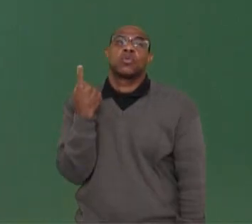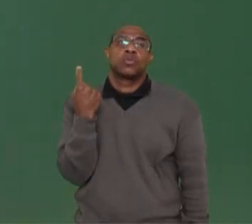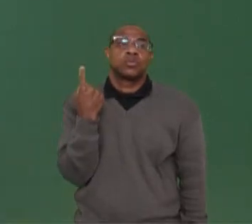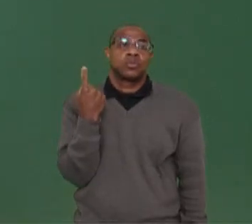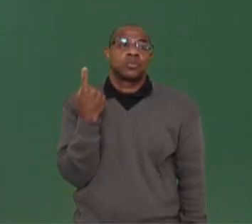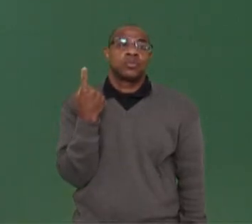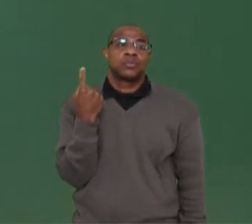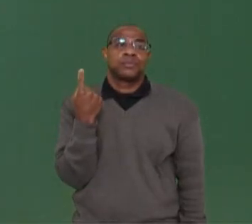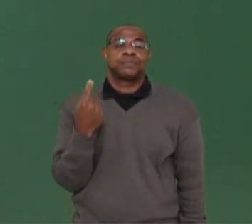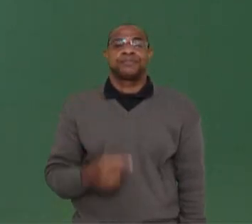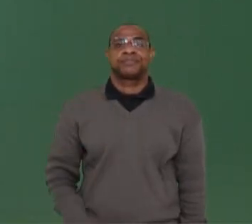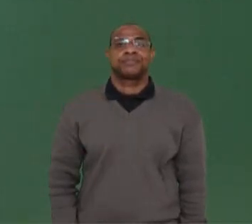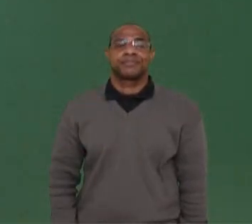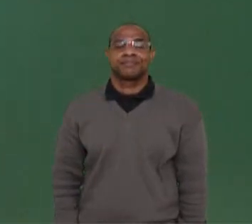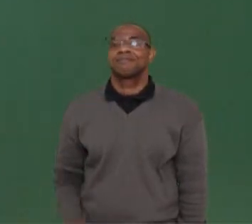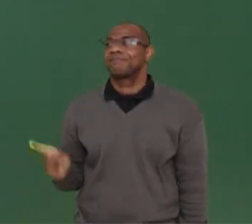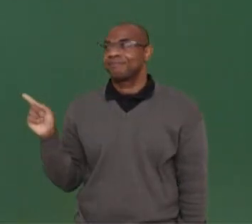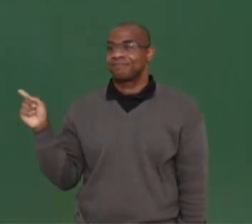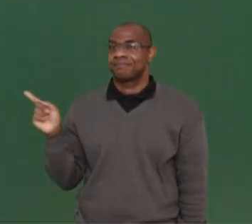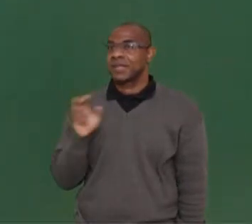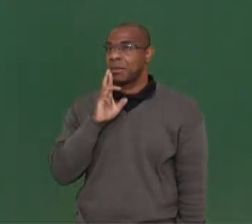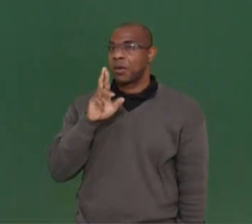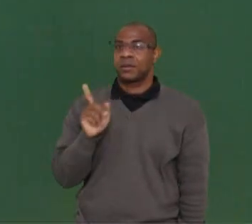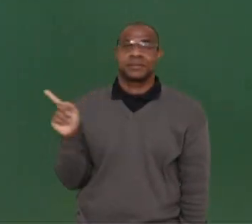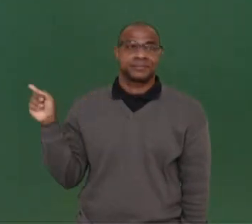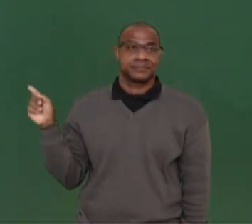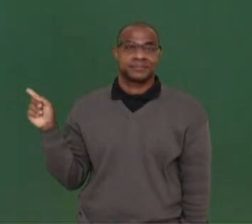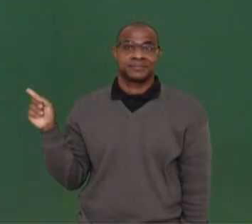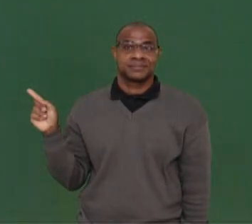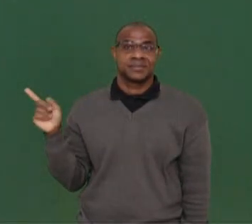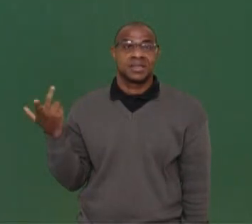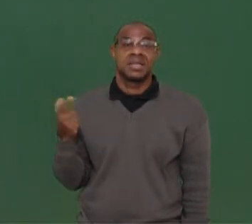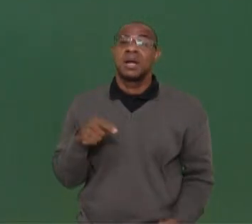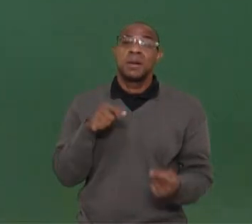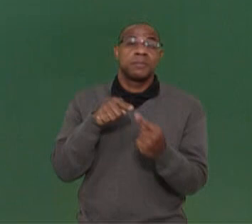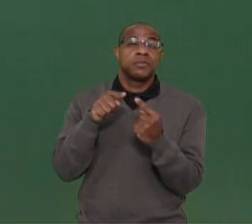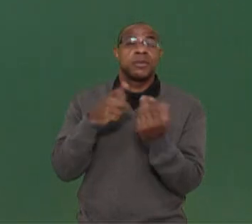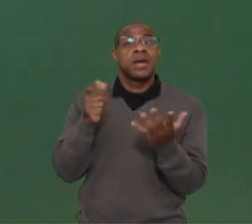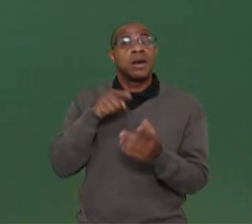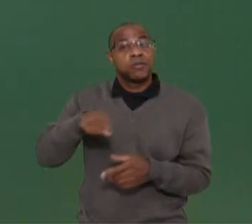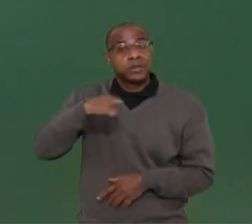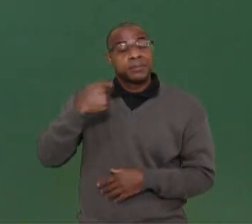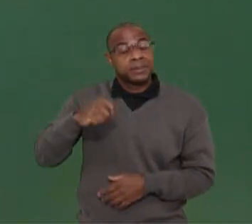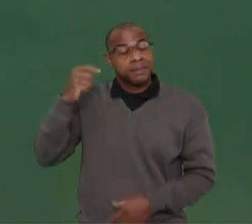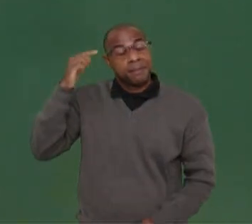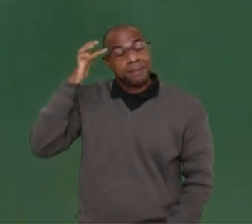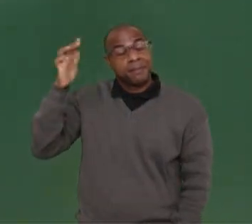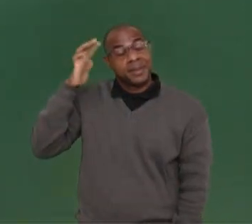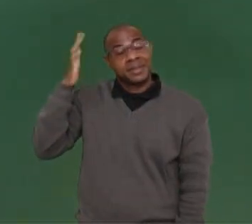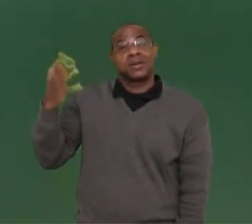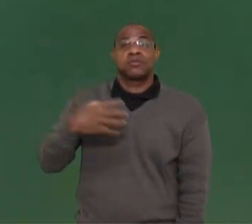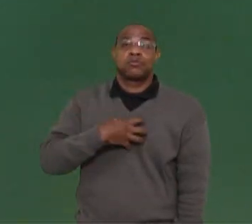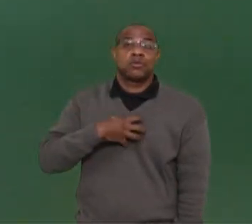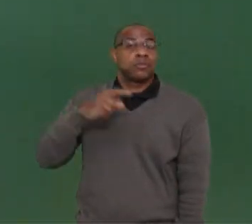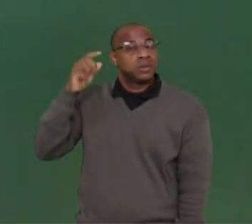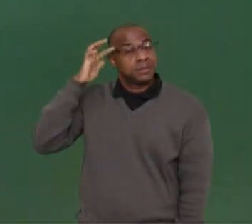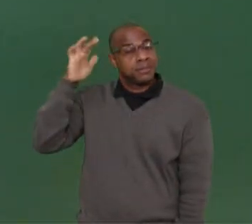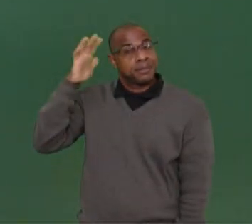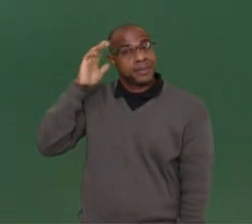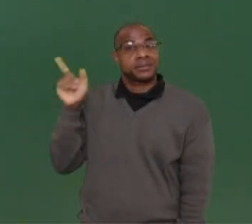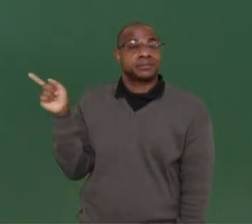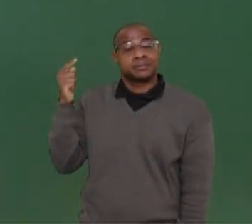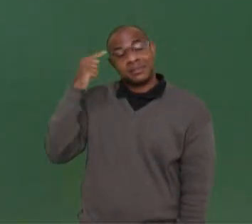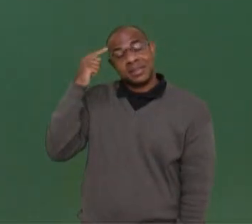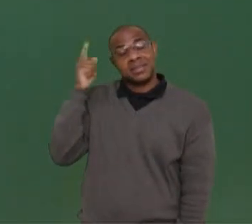a probabilidade está aqui. Tá? Então são maneiras de você pensar, certo? Aqui eu fiz pelo cálculo total, essa maneira